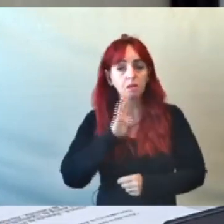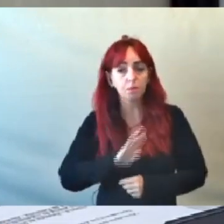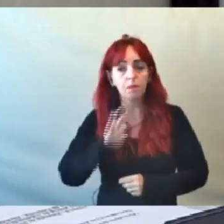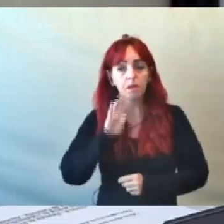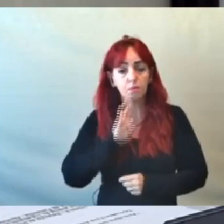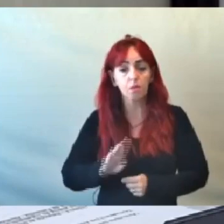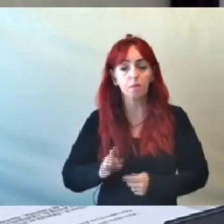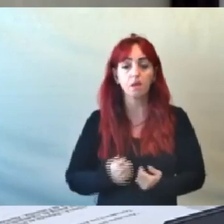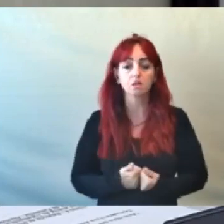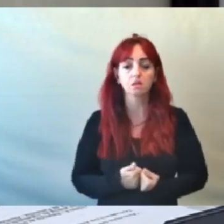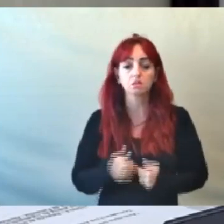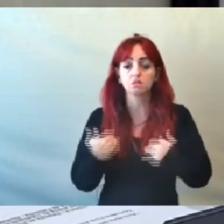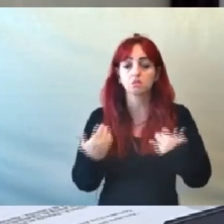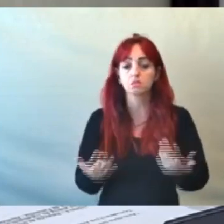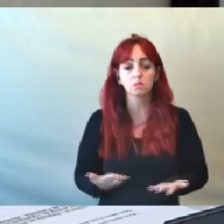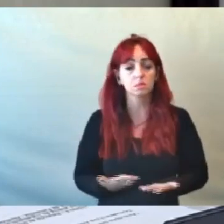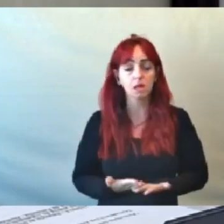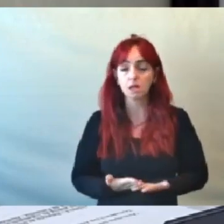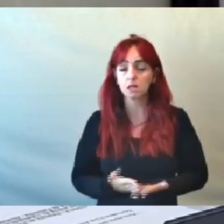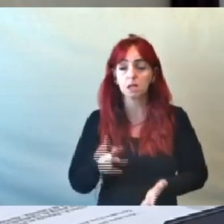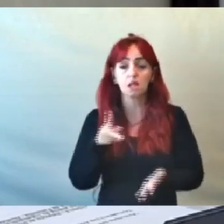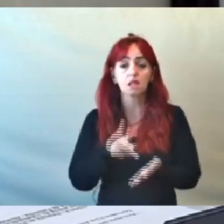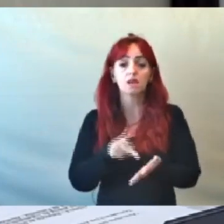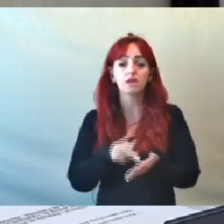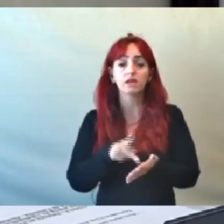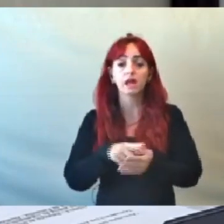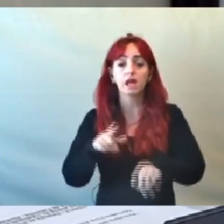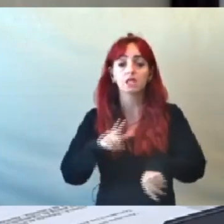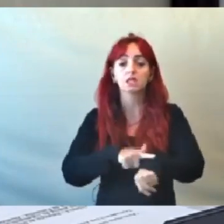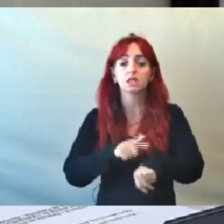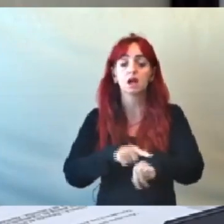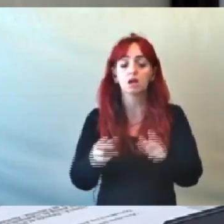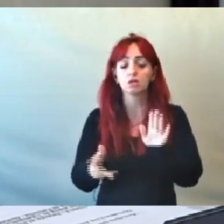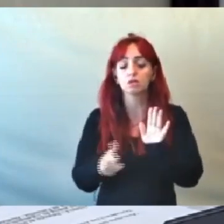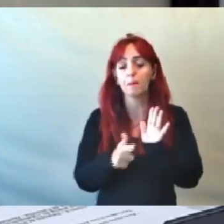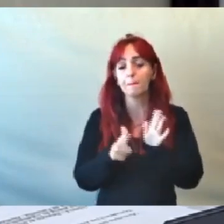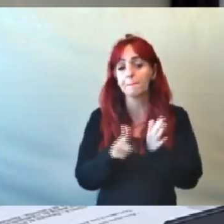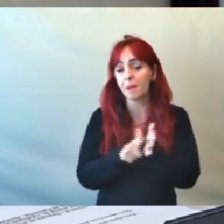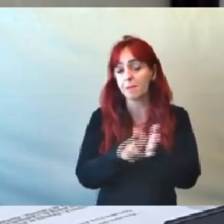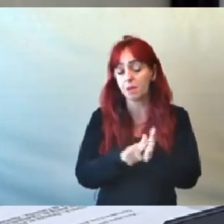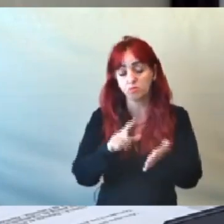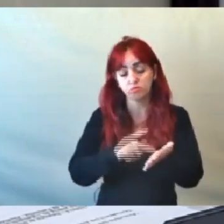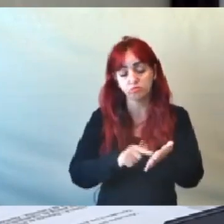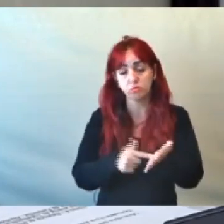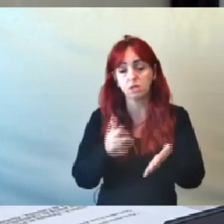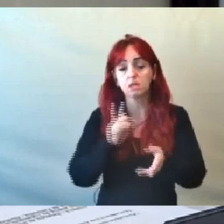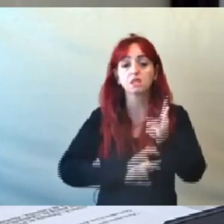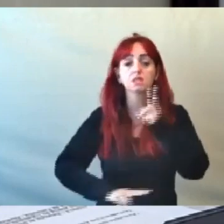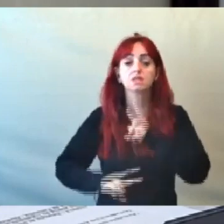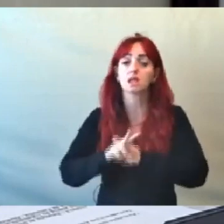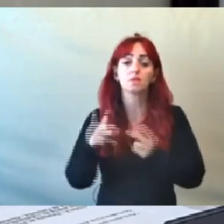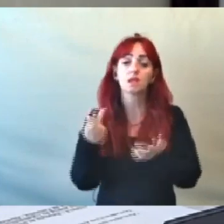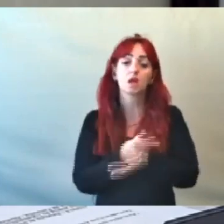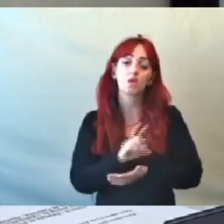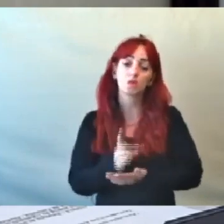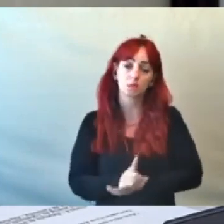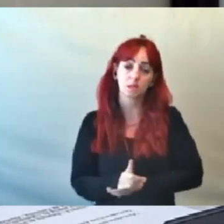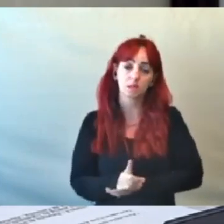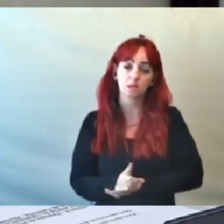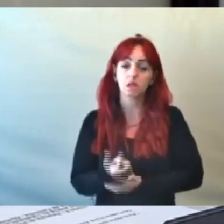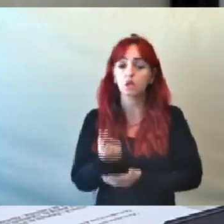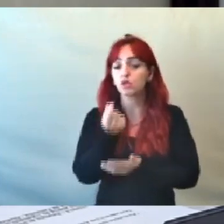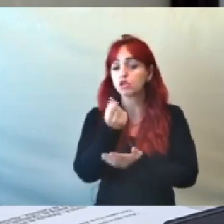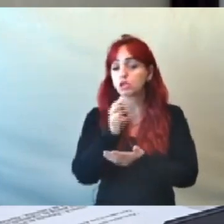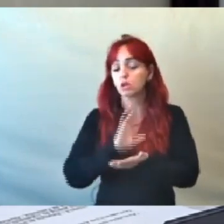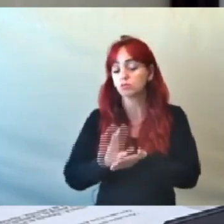que, na verdade, na hora de colocar no papel e colocar em prática, sempre tem uma desculpa para não se fazer. E o dinheiro está, sendo gasto. O